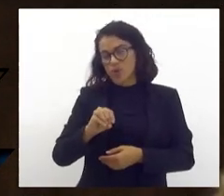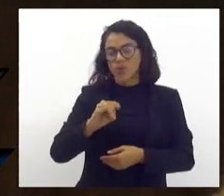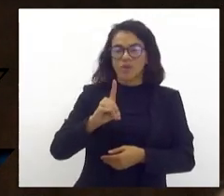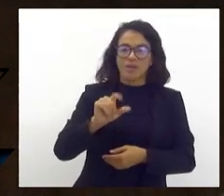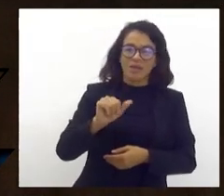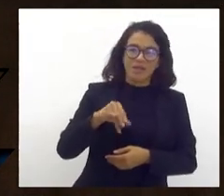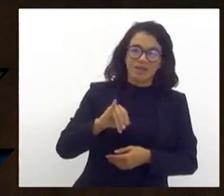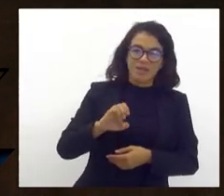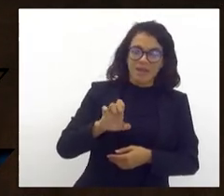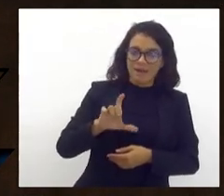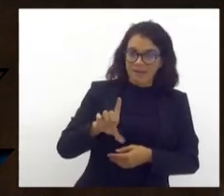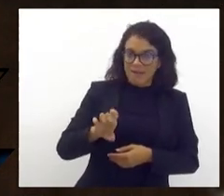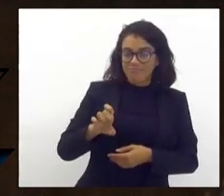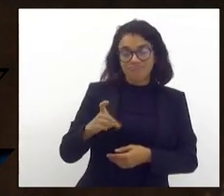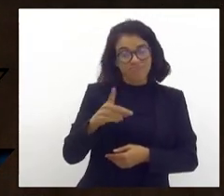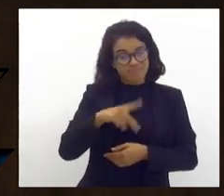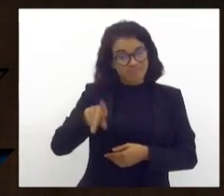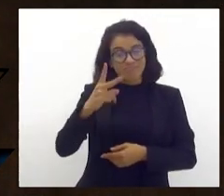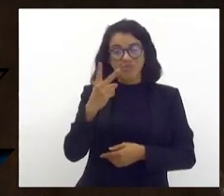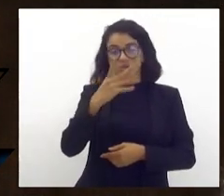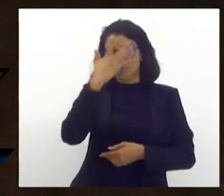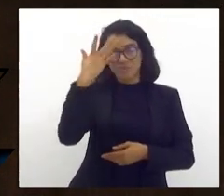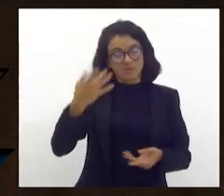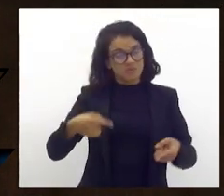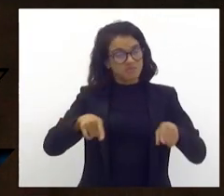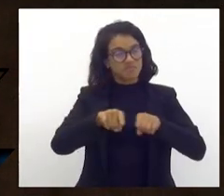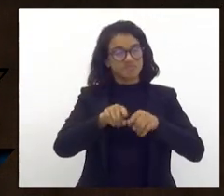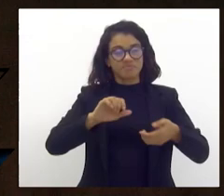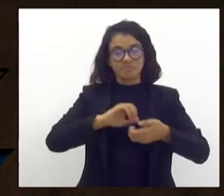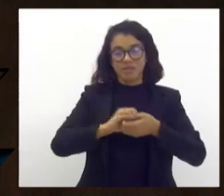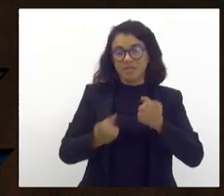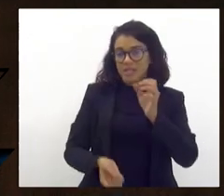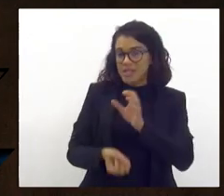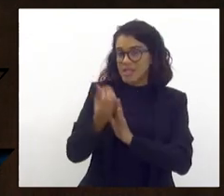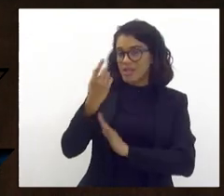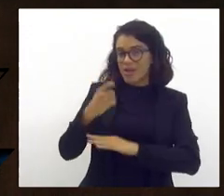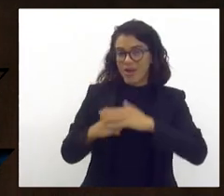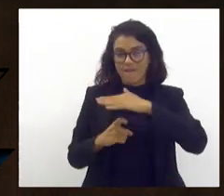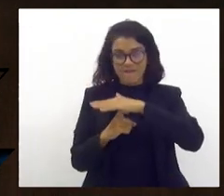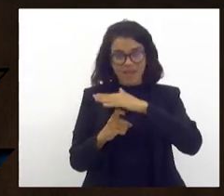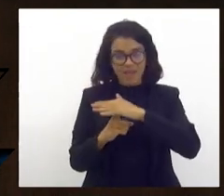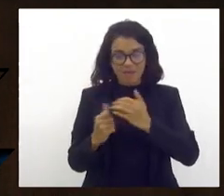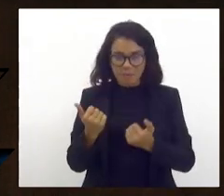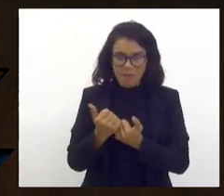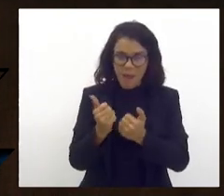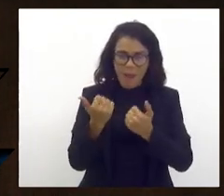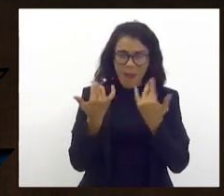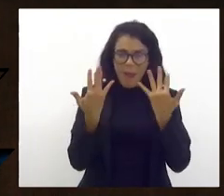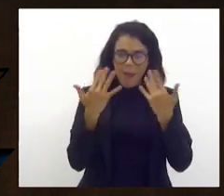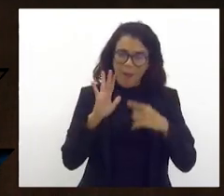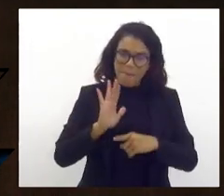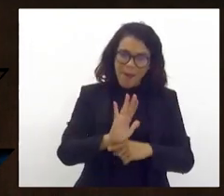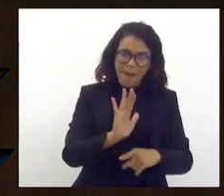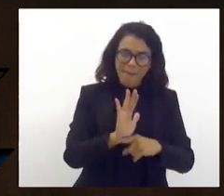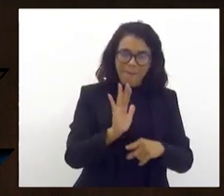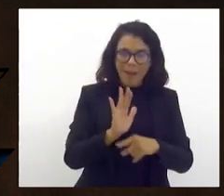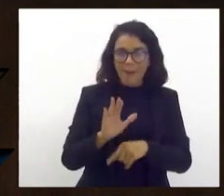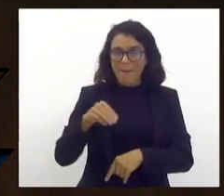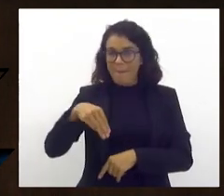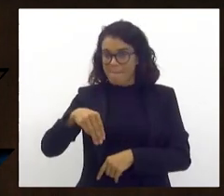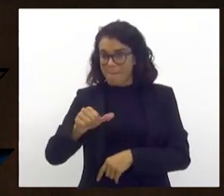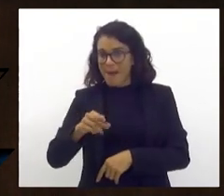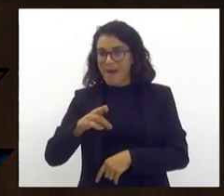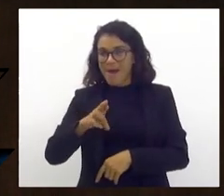pessoas parceiras e construíram essa feira com tantas mãos, também com tantas ajudas de diferentes favelas. Lá na Maré